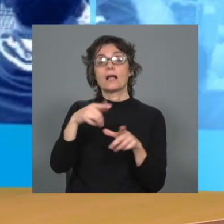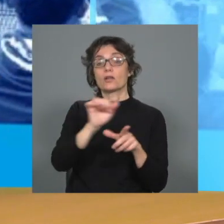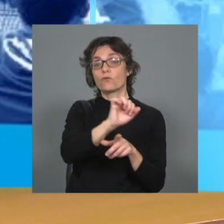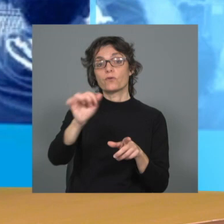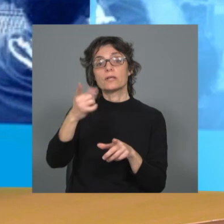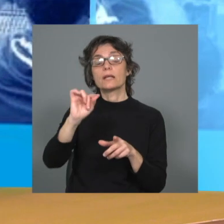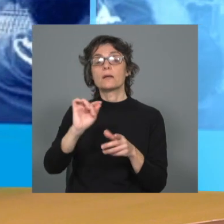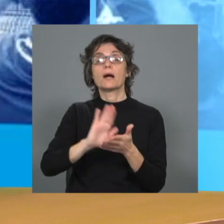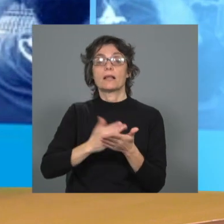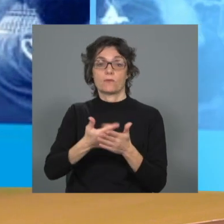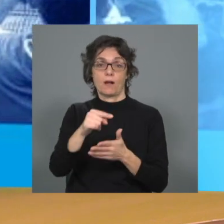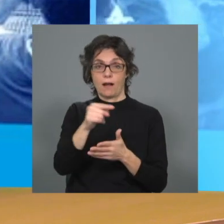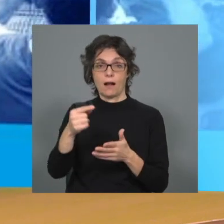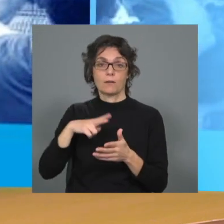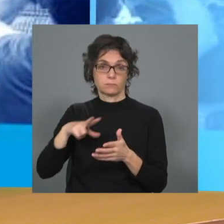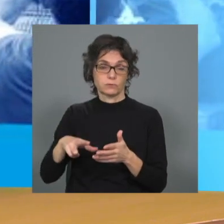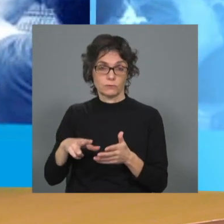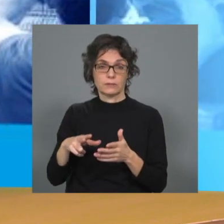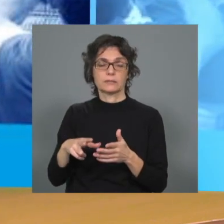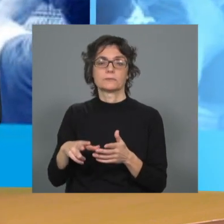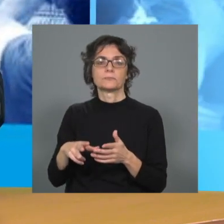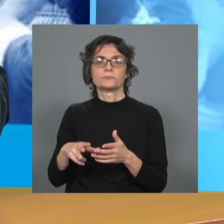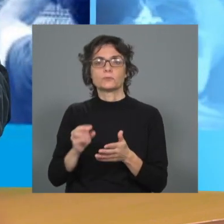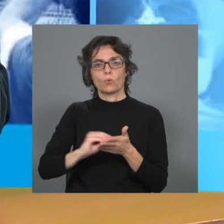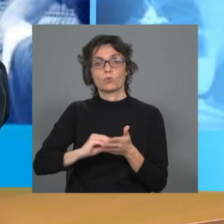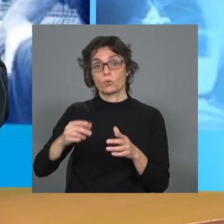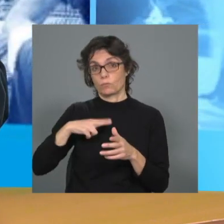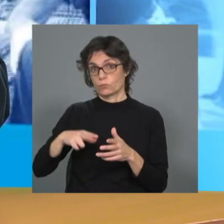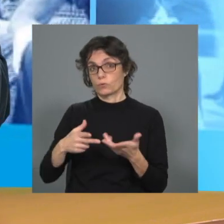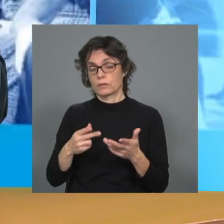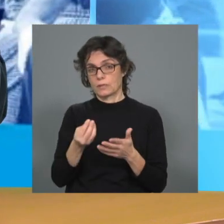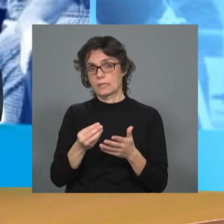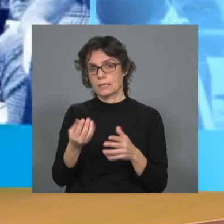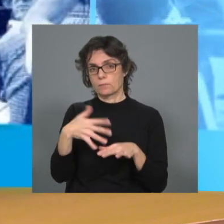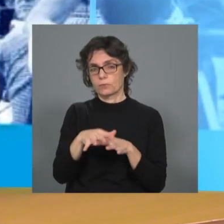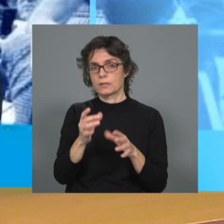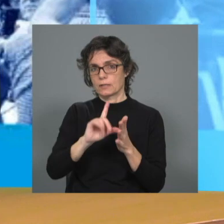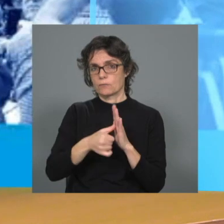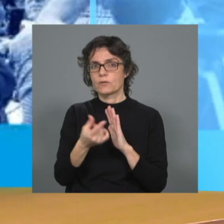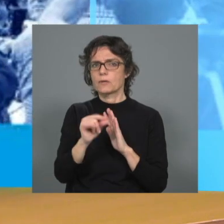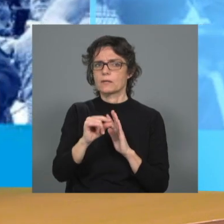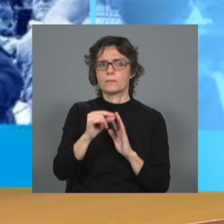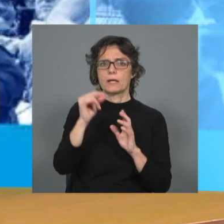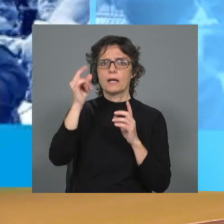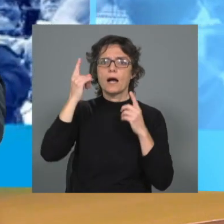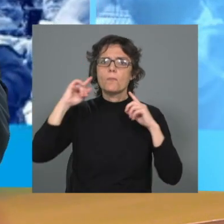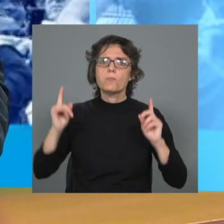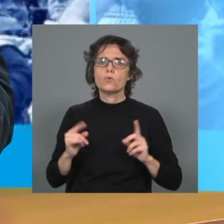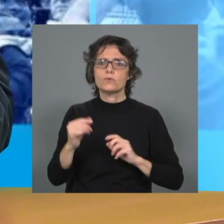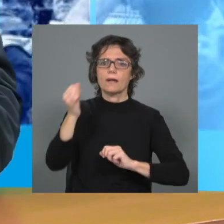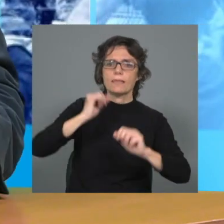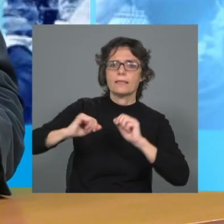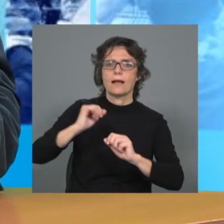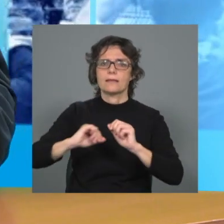Por atores também portugueses que integram o projeto. Mas é uma história em que vai ter palavra, vai ter música, vai ter dança, vai